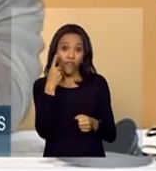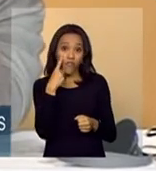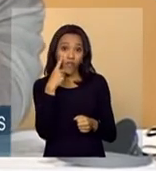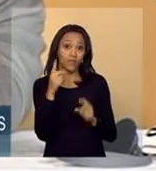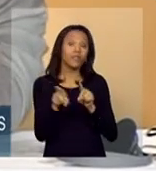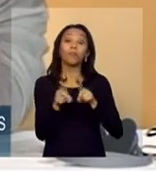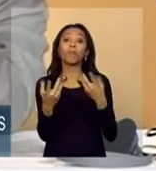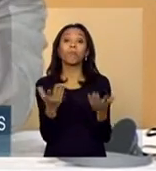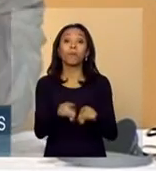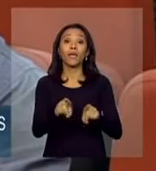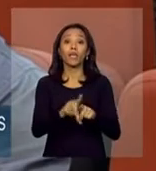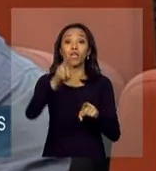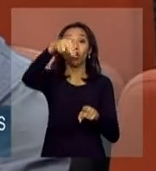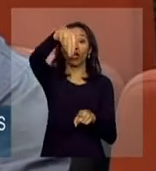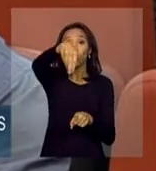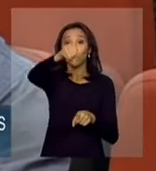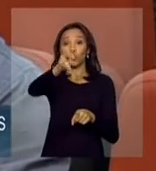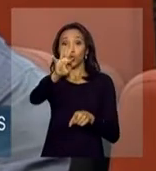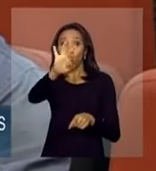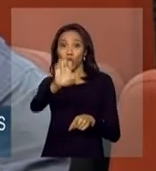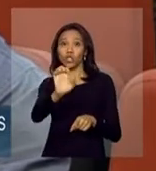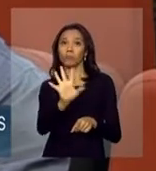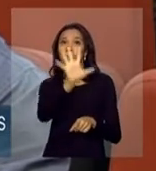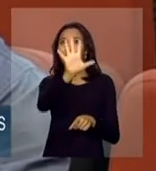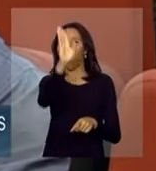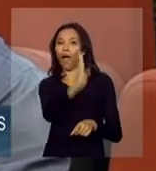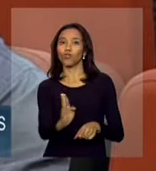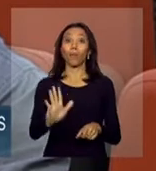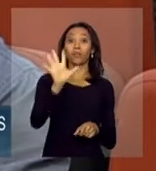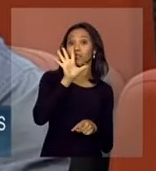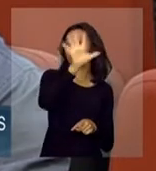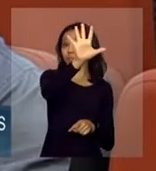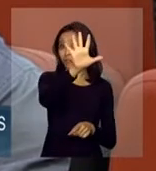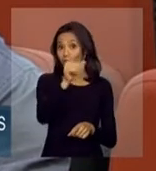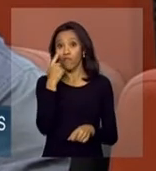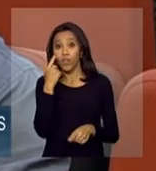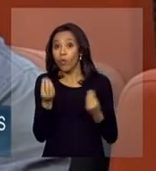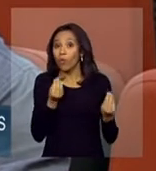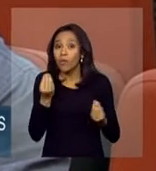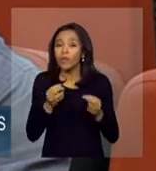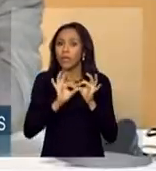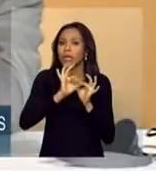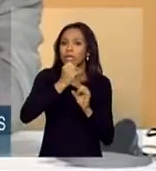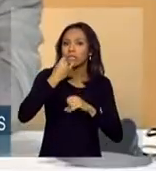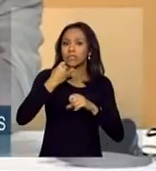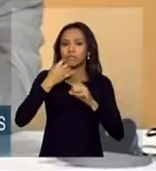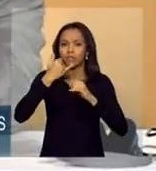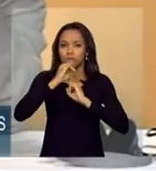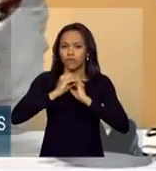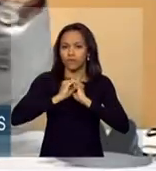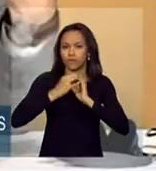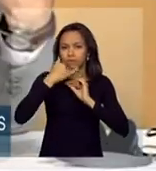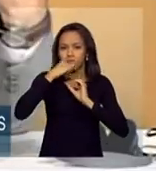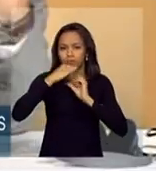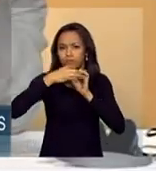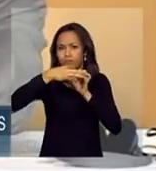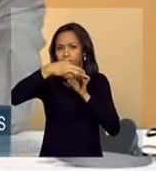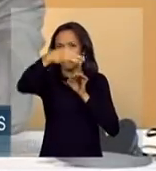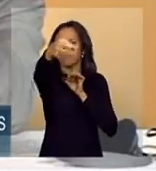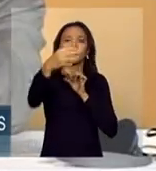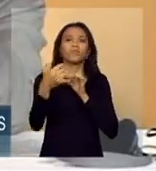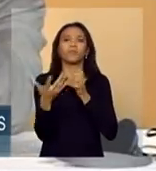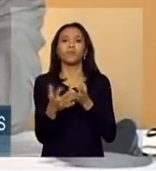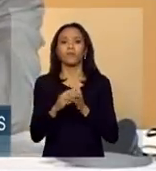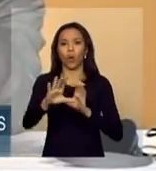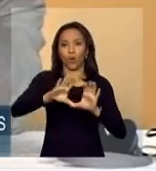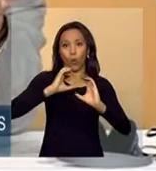rede própria. E, a partir daí, a expertise acumulada pela Telebrás, pela Anatel e pelo